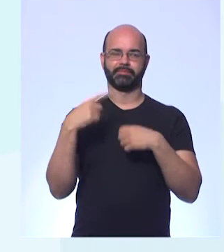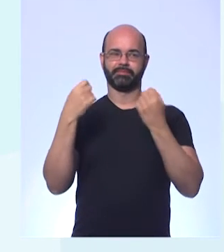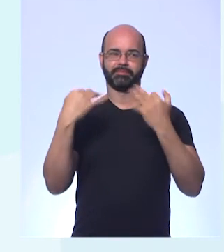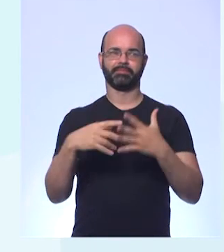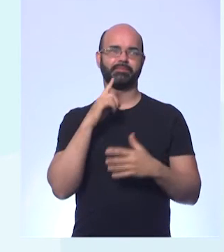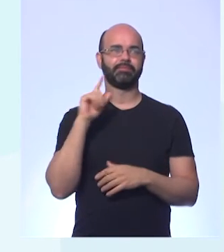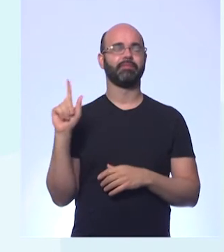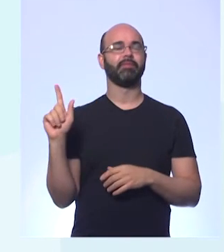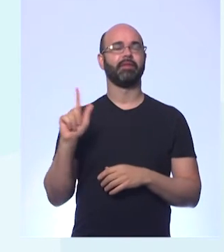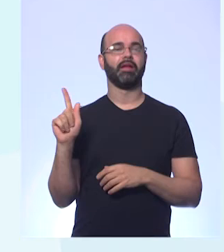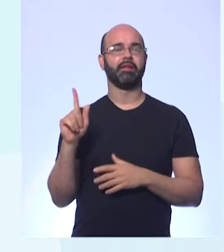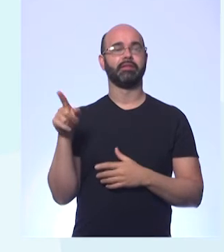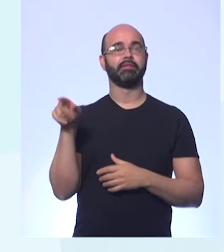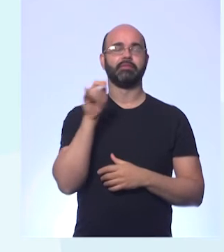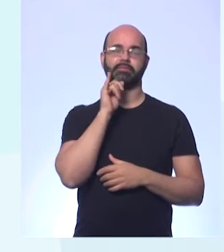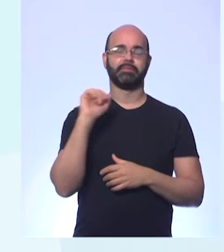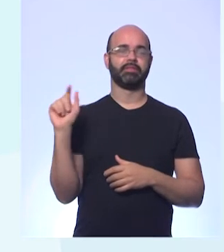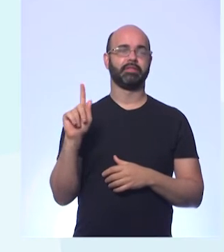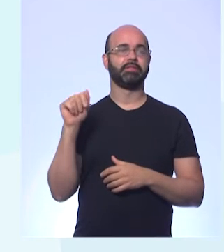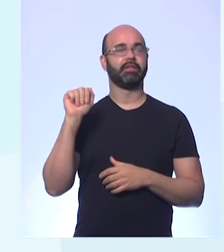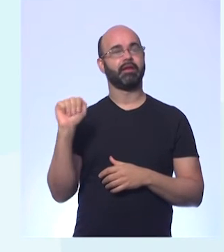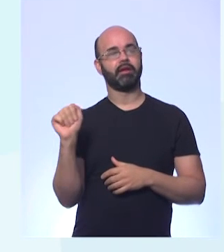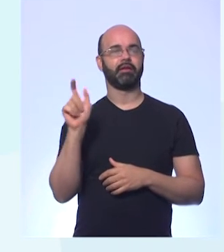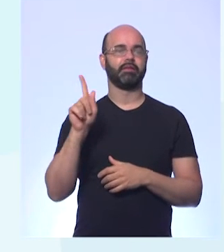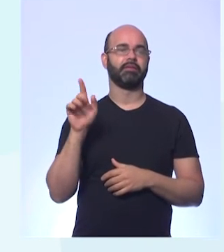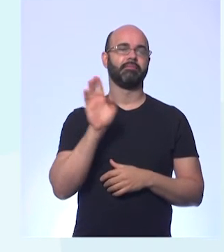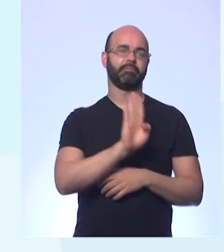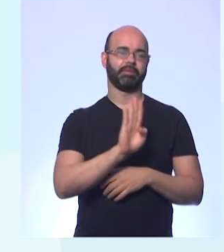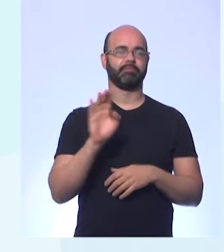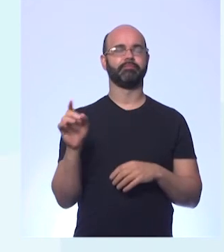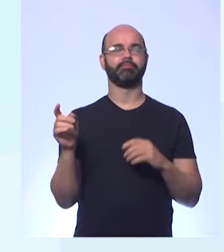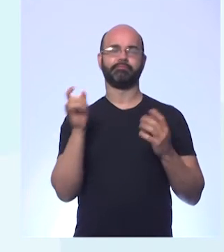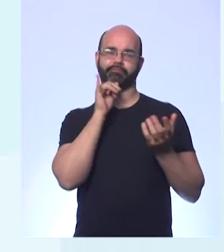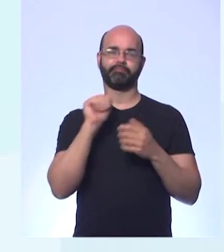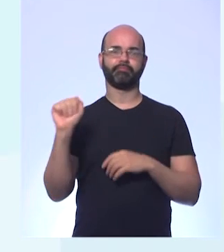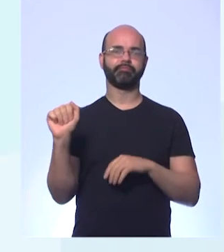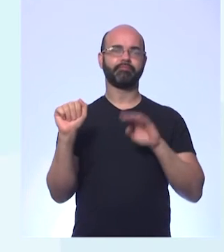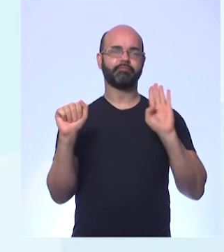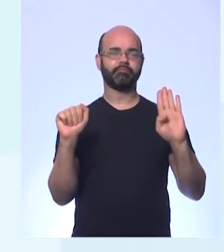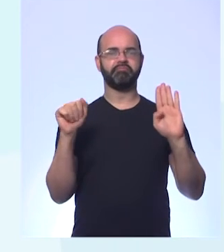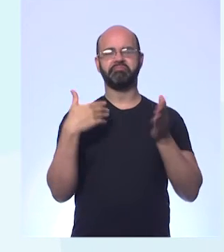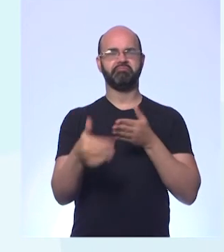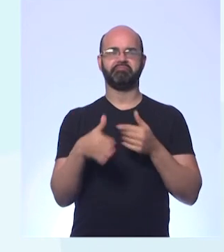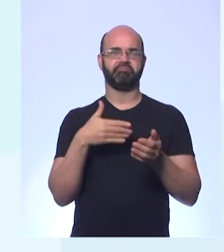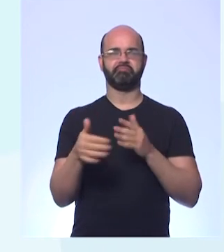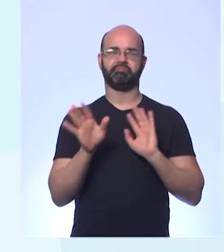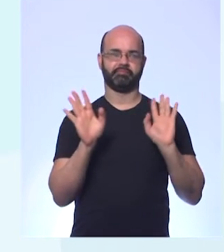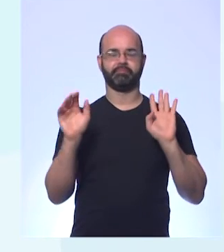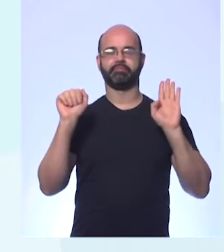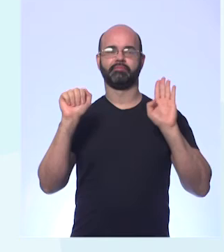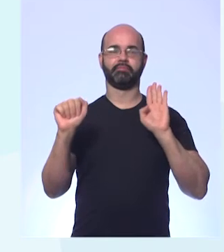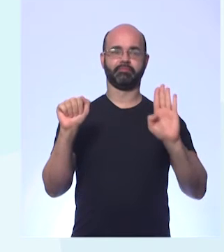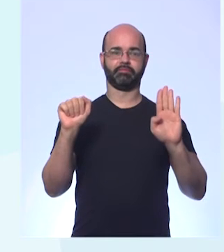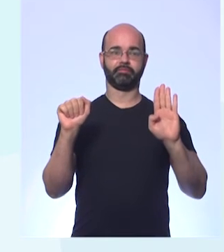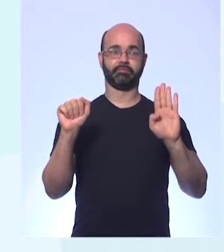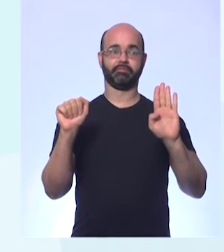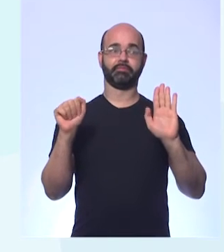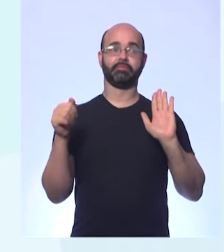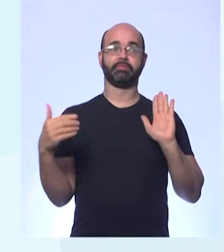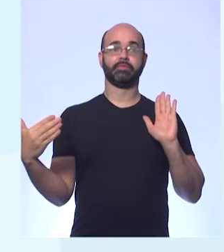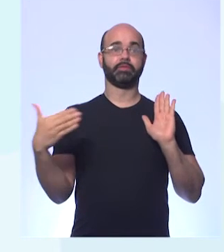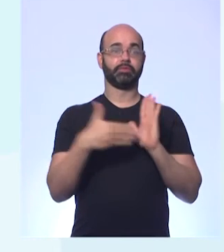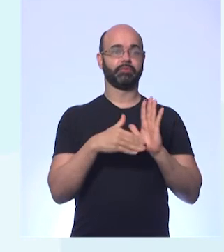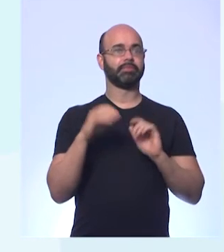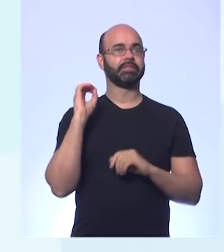duas grandezas, A e B. Uma grandeza A e uma grandeza B qualquer, tá certo? Lembrando que a última não pode